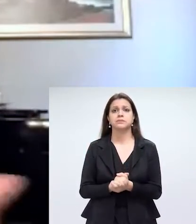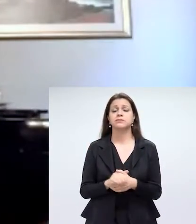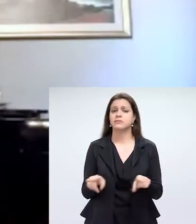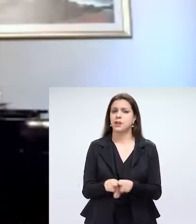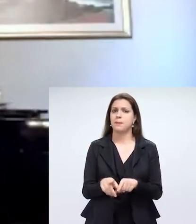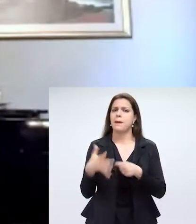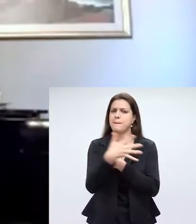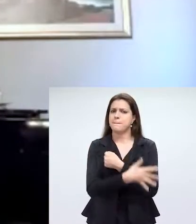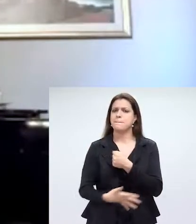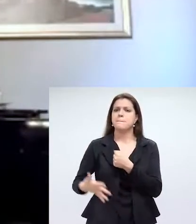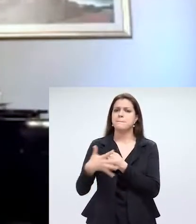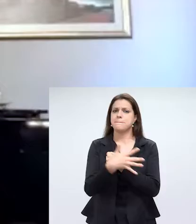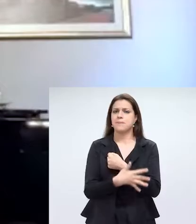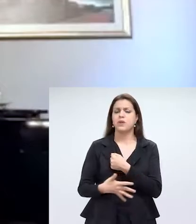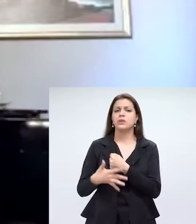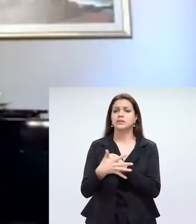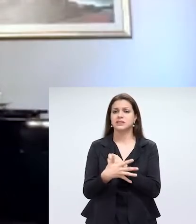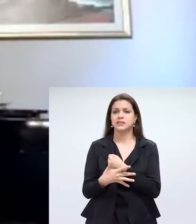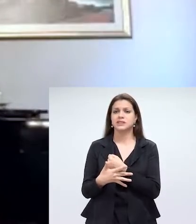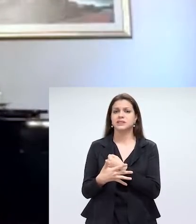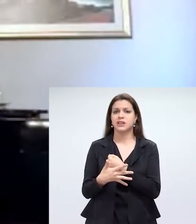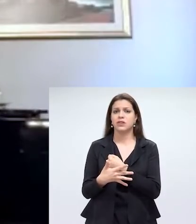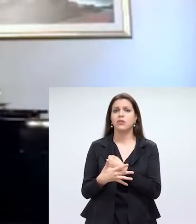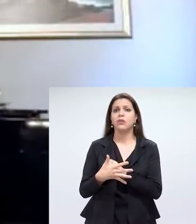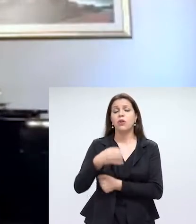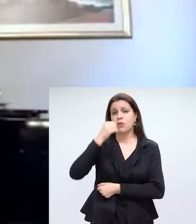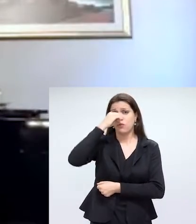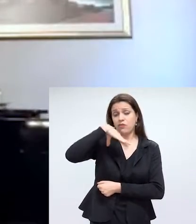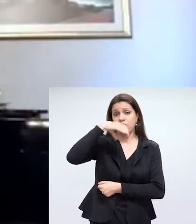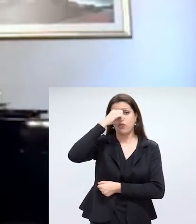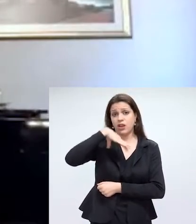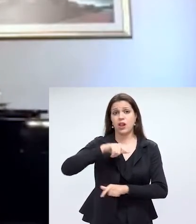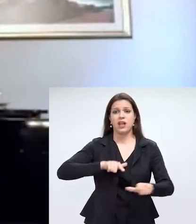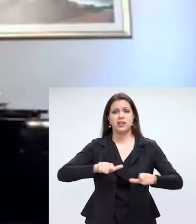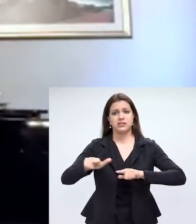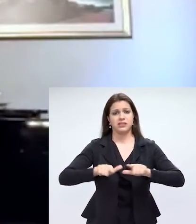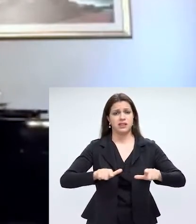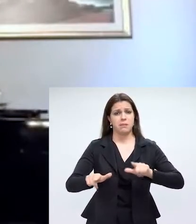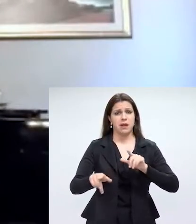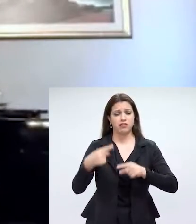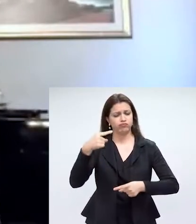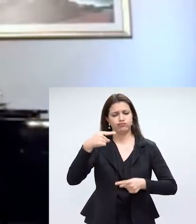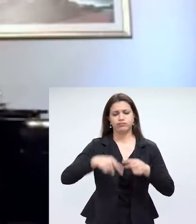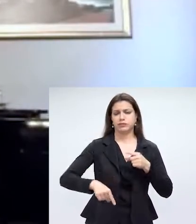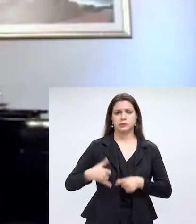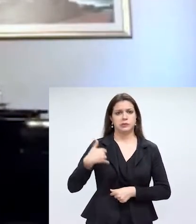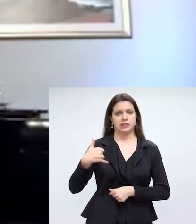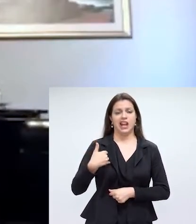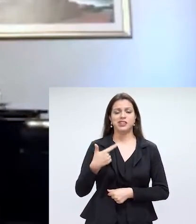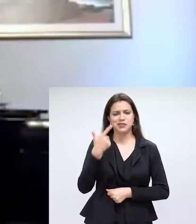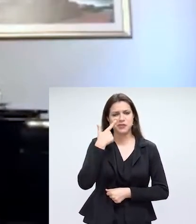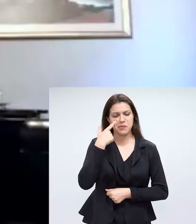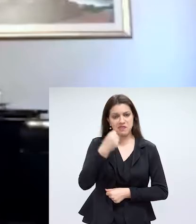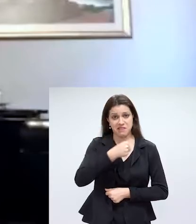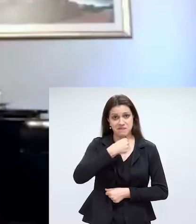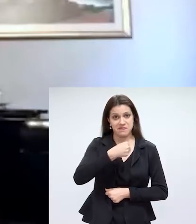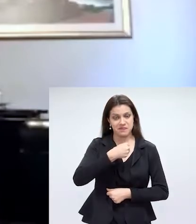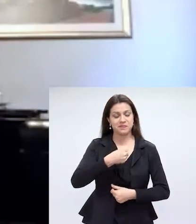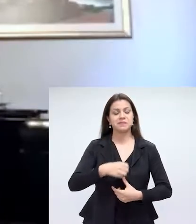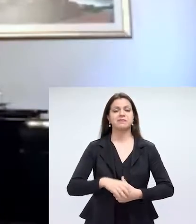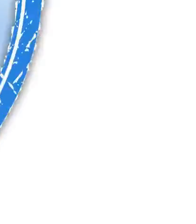e da proteção desse público-alvo, da violência e do trabalho impróprio. Vamos conferir um pedacinho